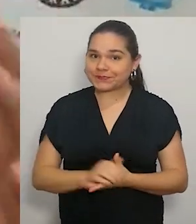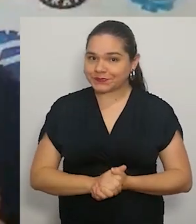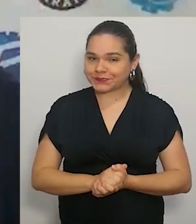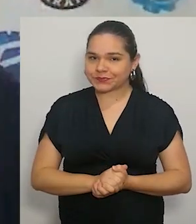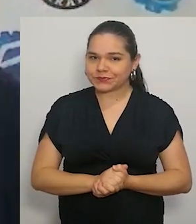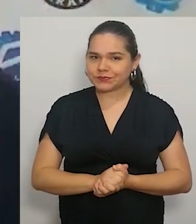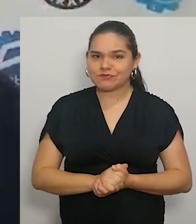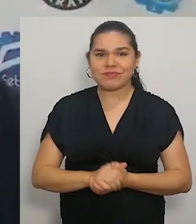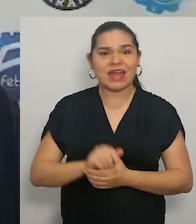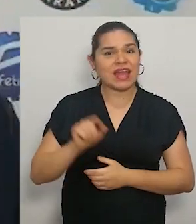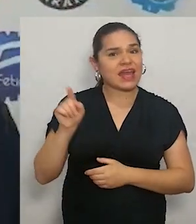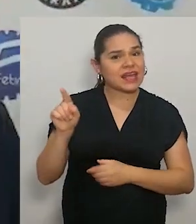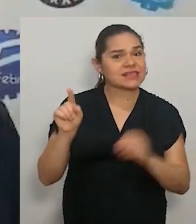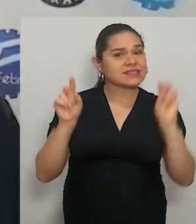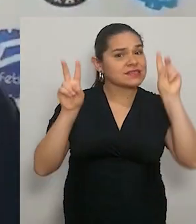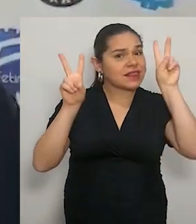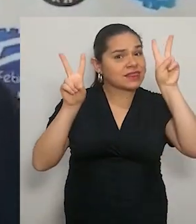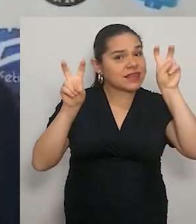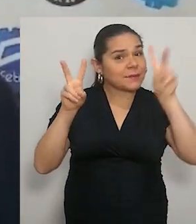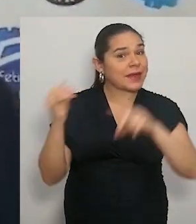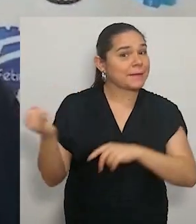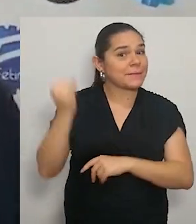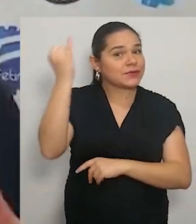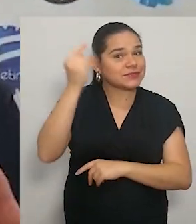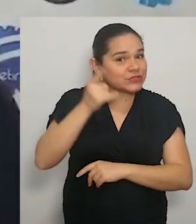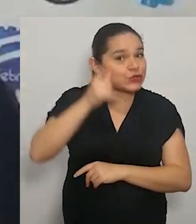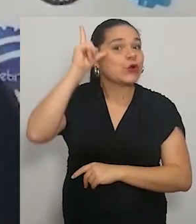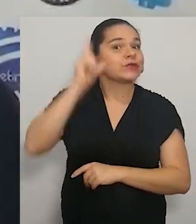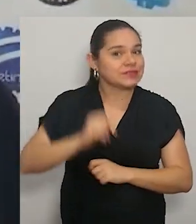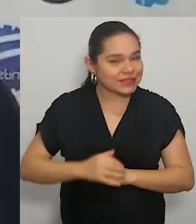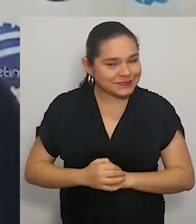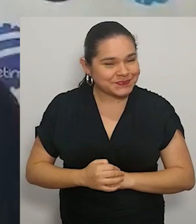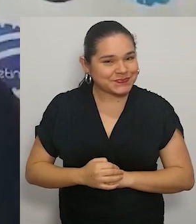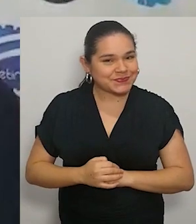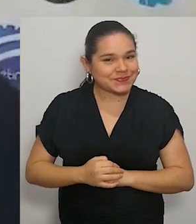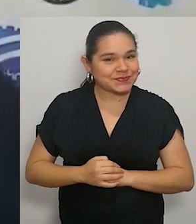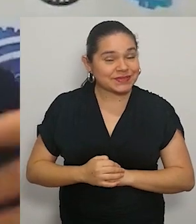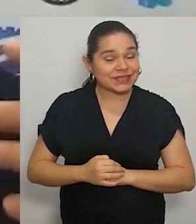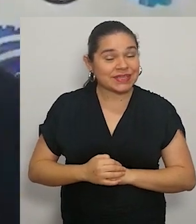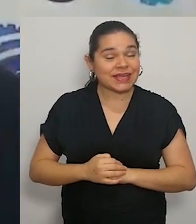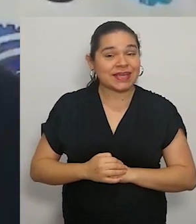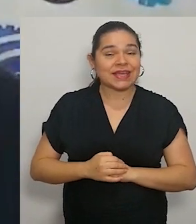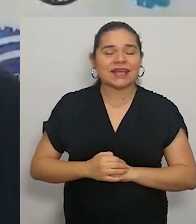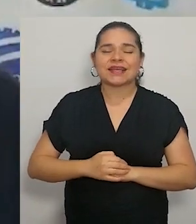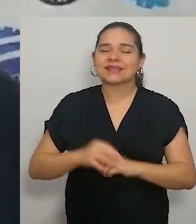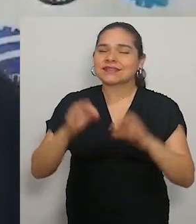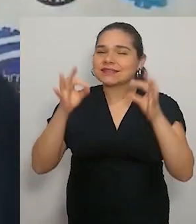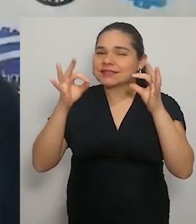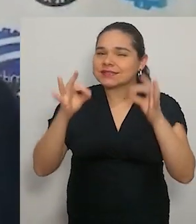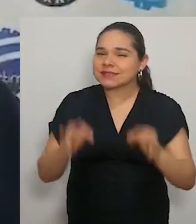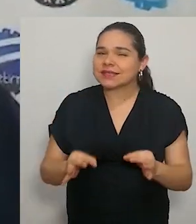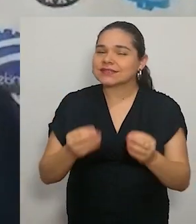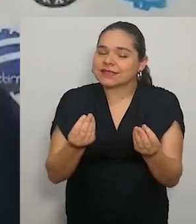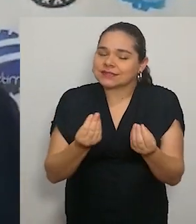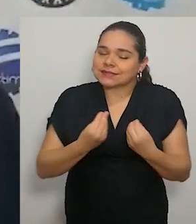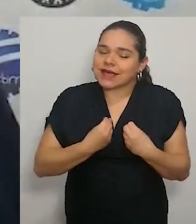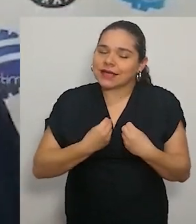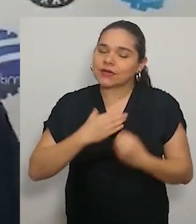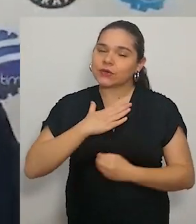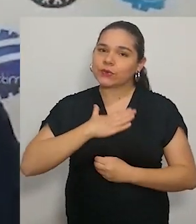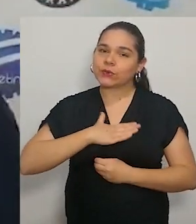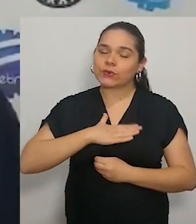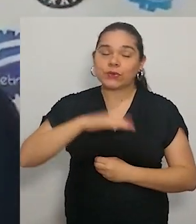foi o assunto importante no dia de ontem ele sem sombra de dúvida é uma lento para todos os trabalhadores